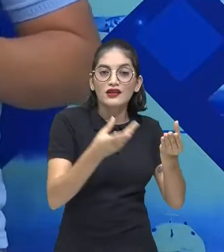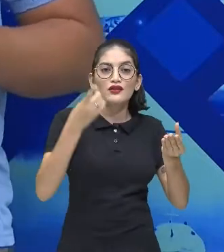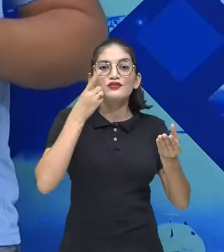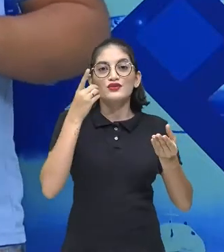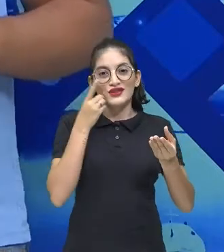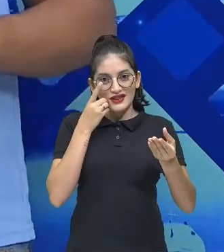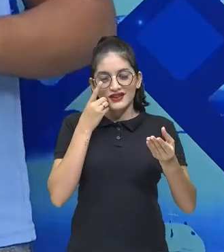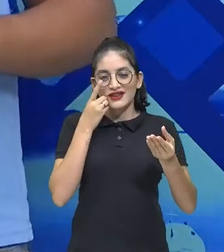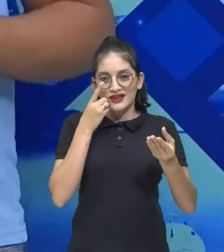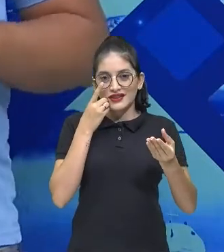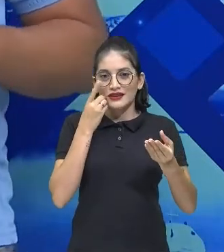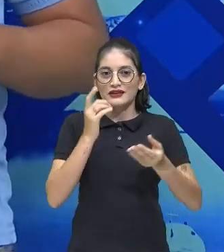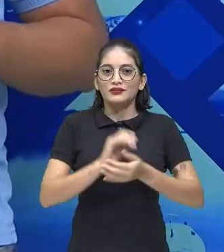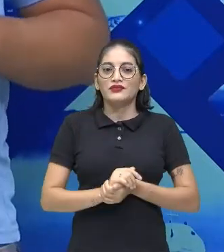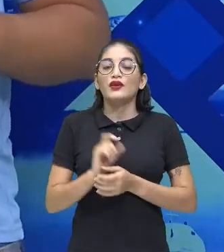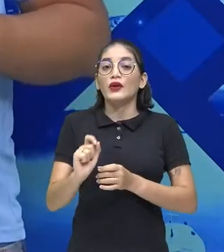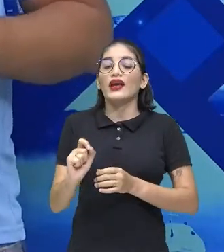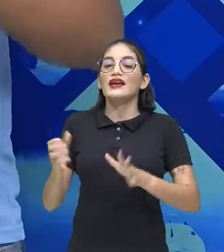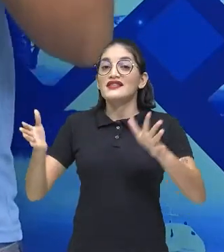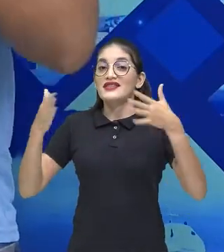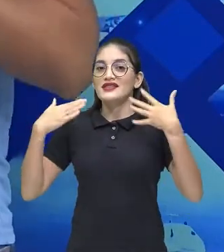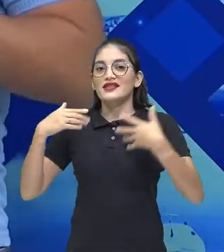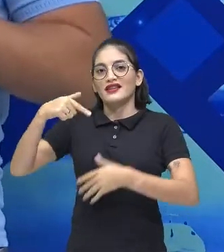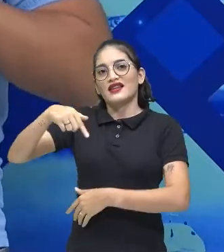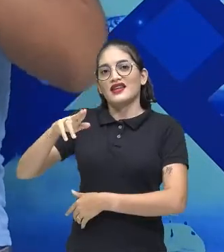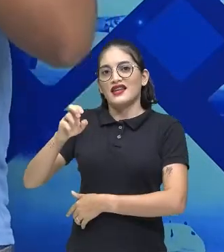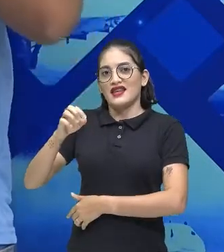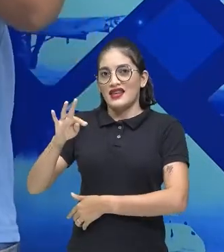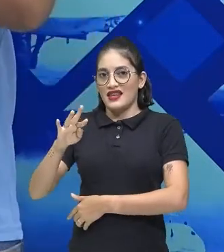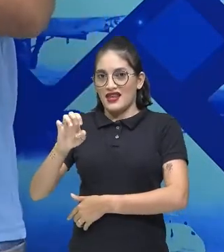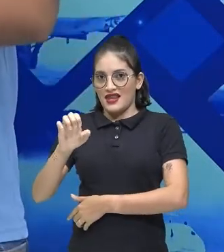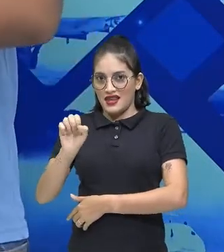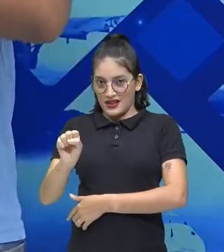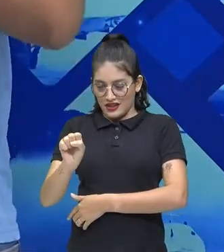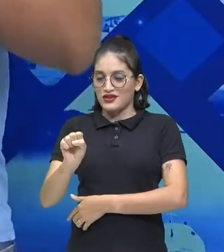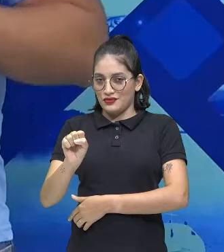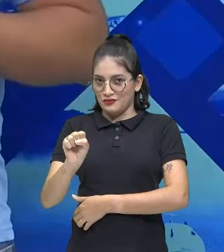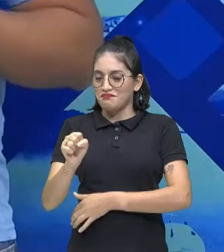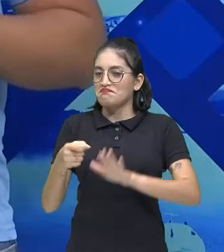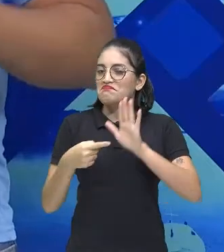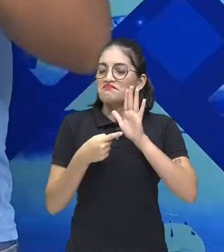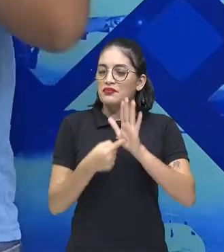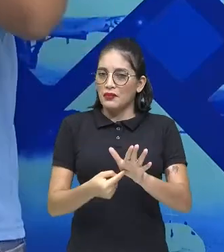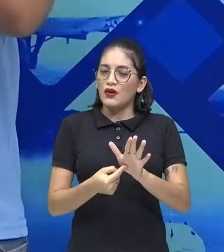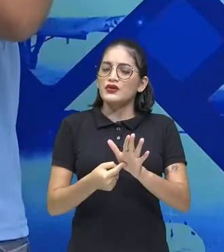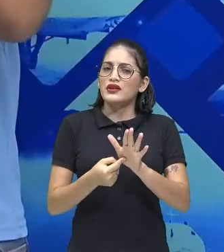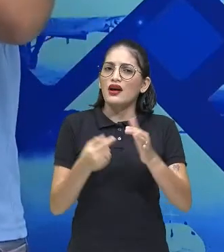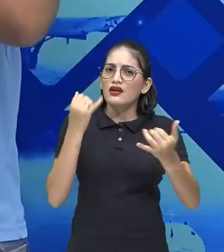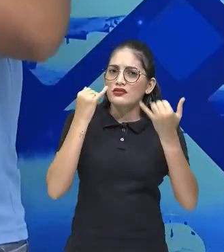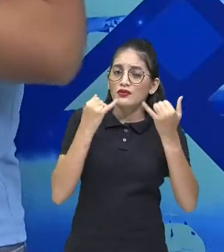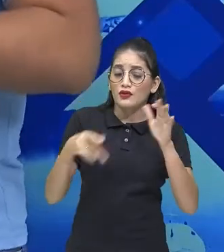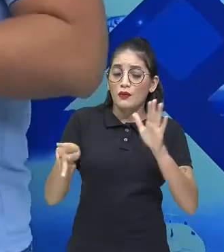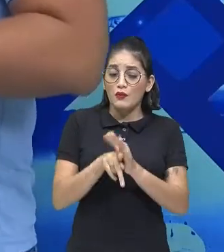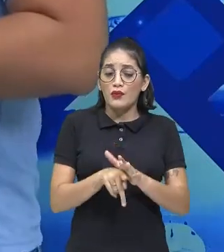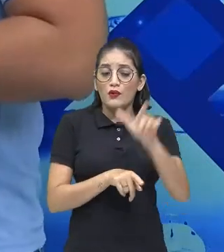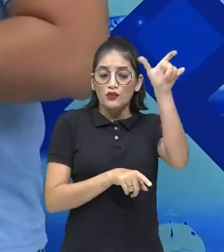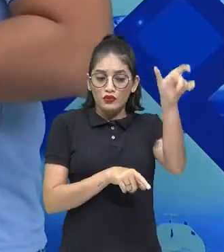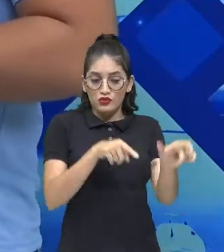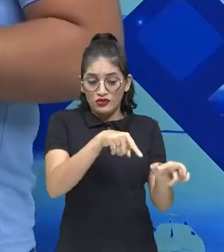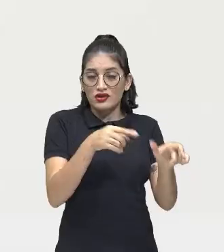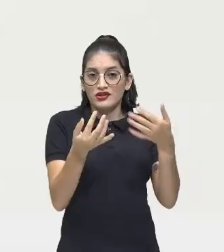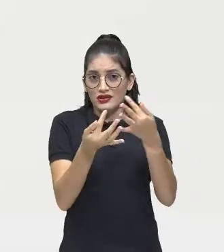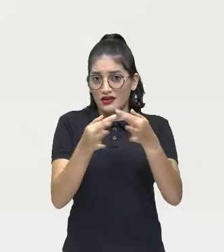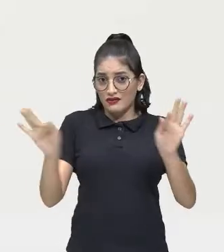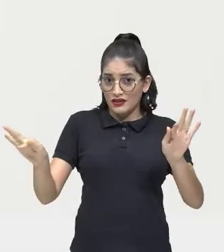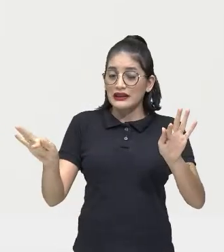quê? Quente. A palavra quente traz essa informação ao sujeito da oração. E